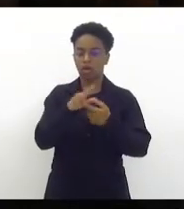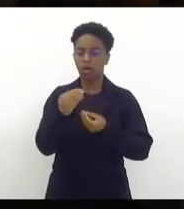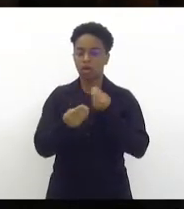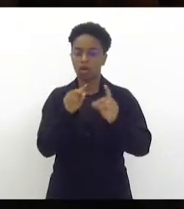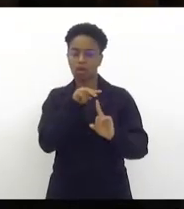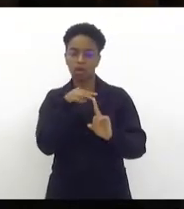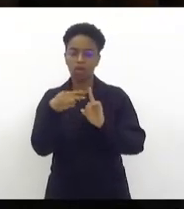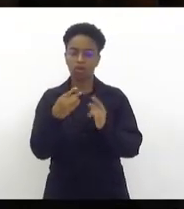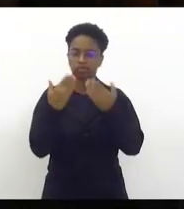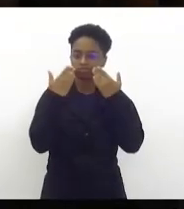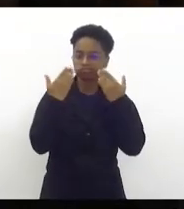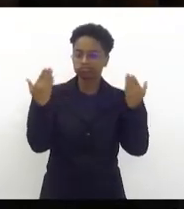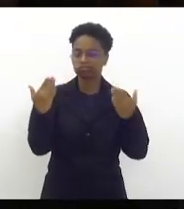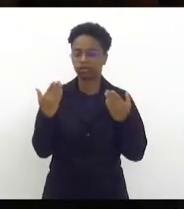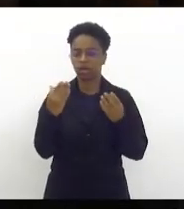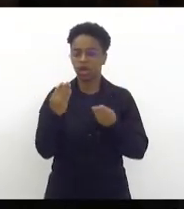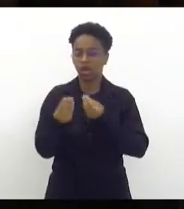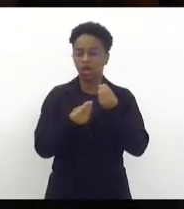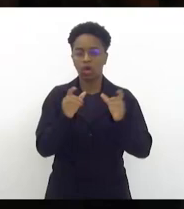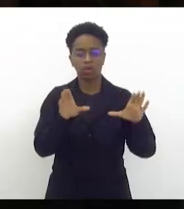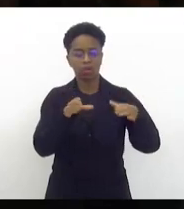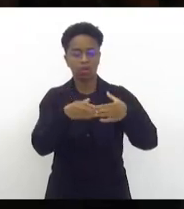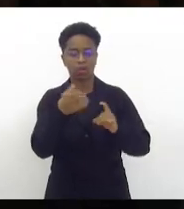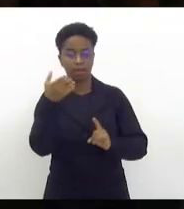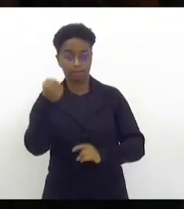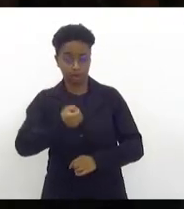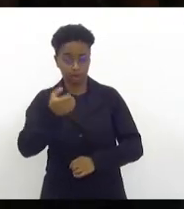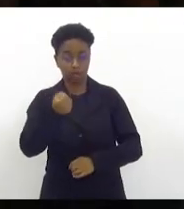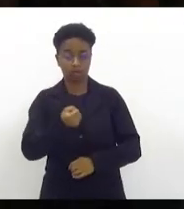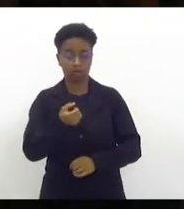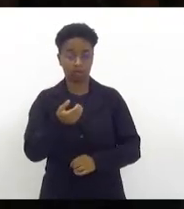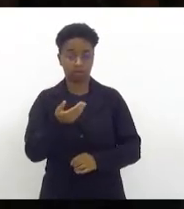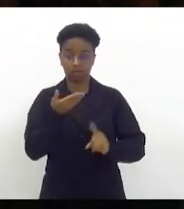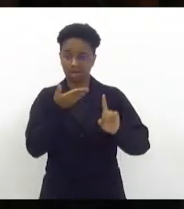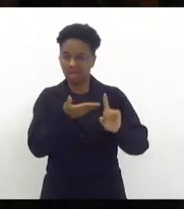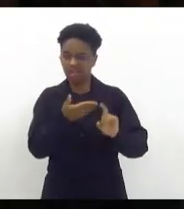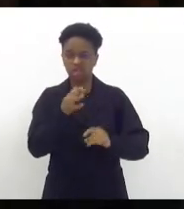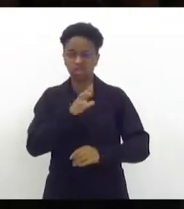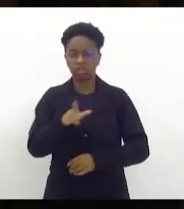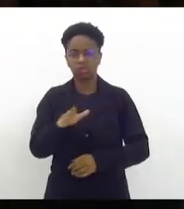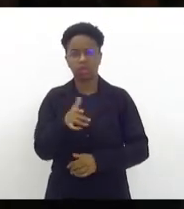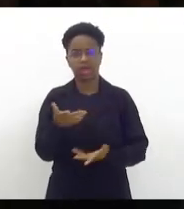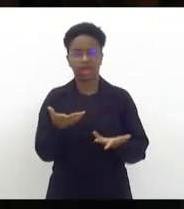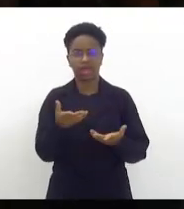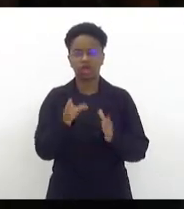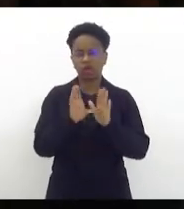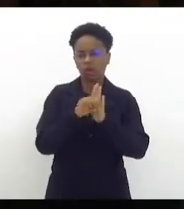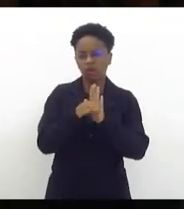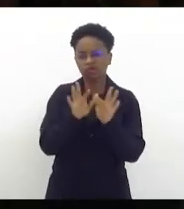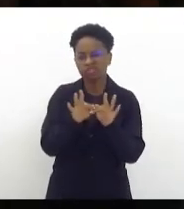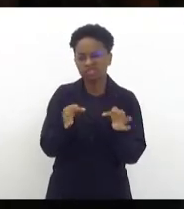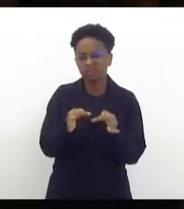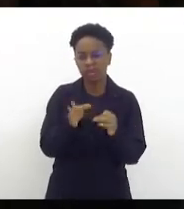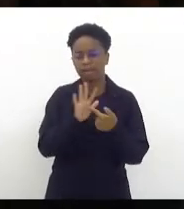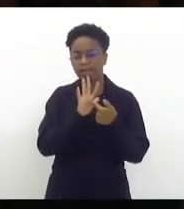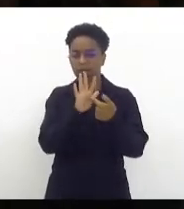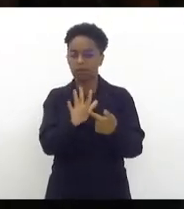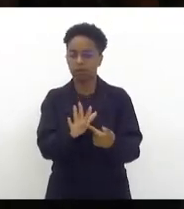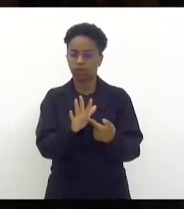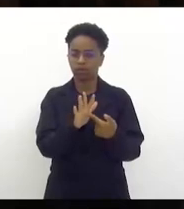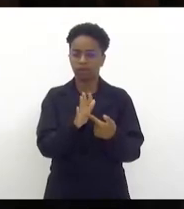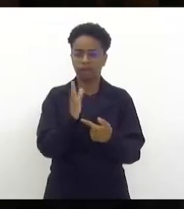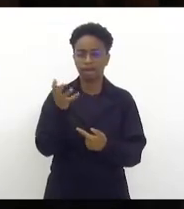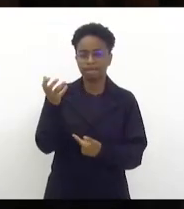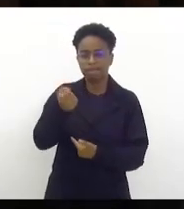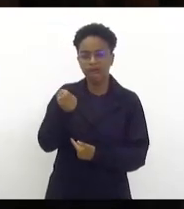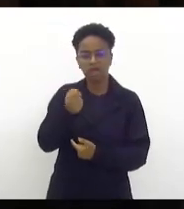que revela o quanto que a branquitude, e a branquitude não é um mero conceito para dizer entre